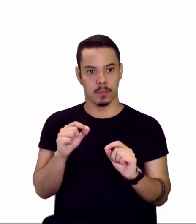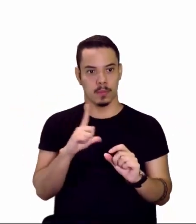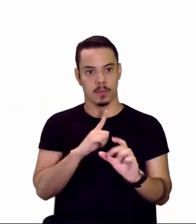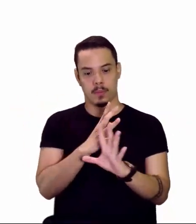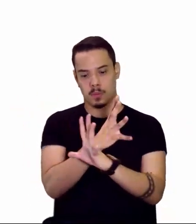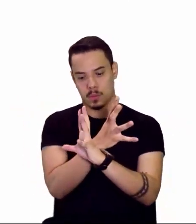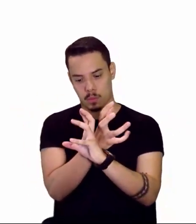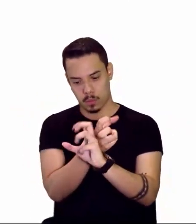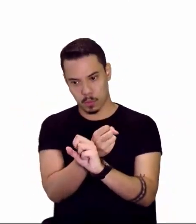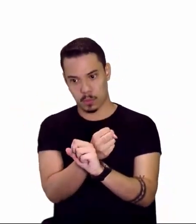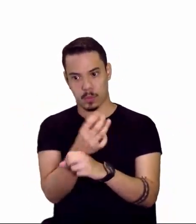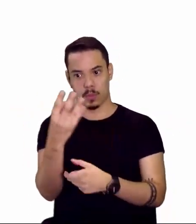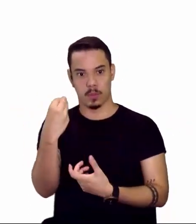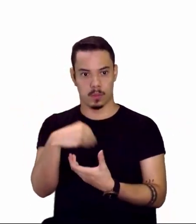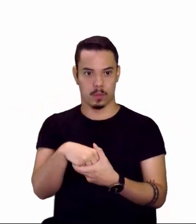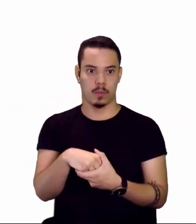contração